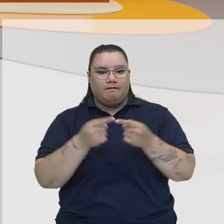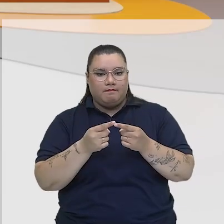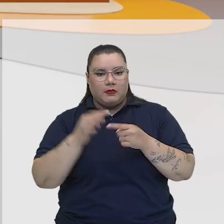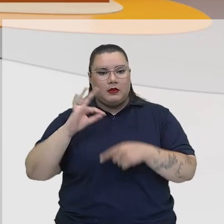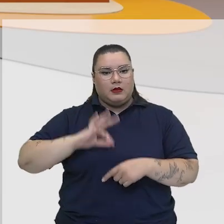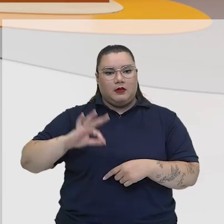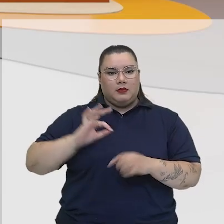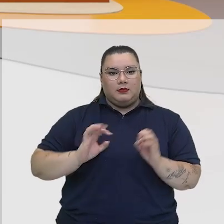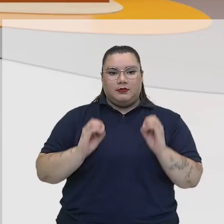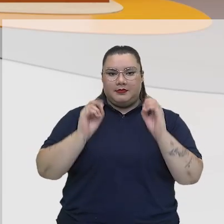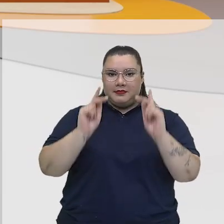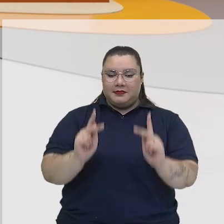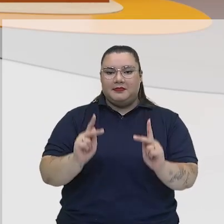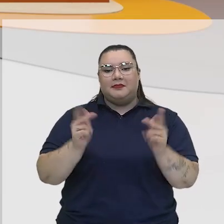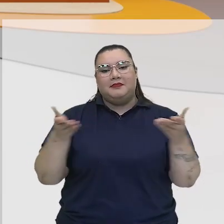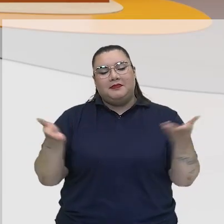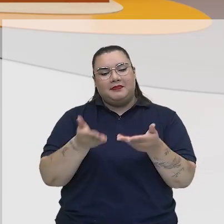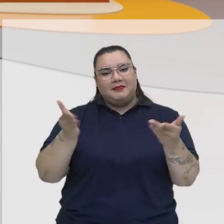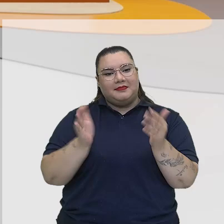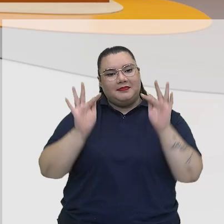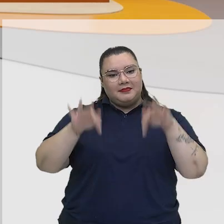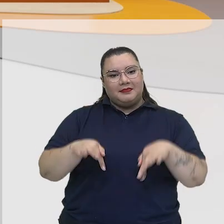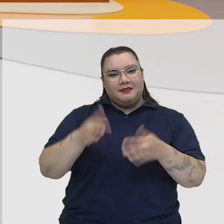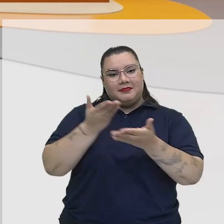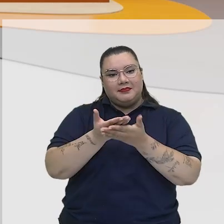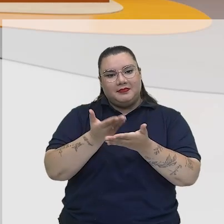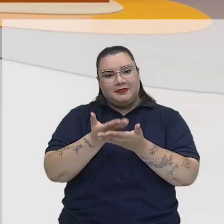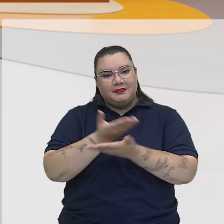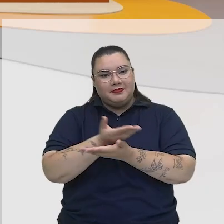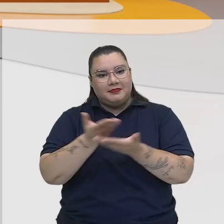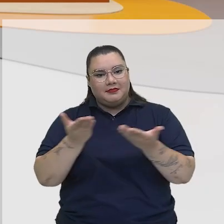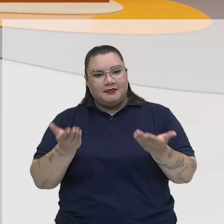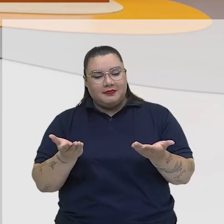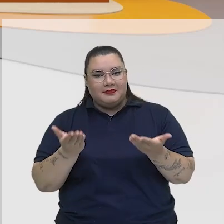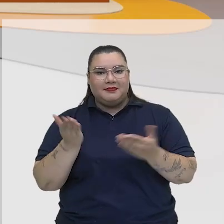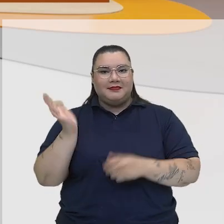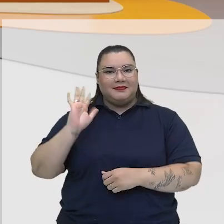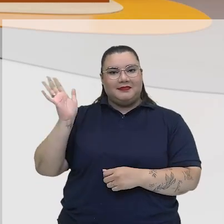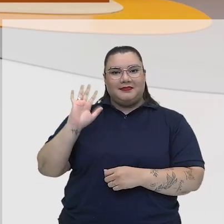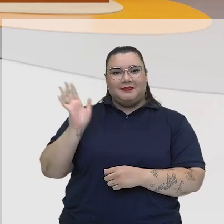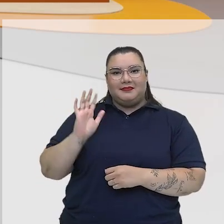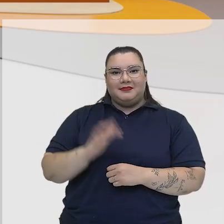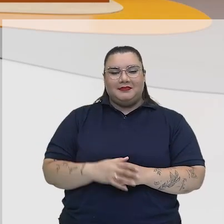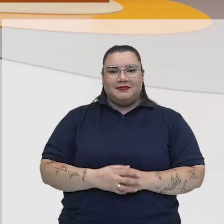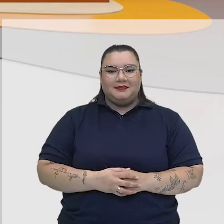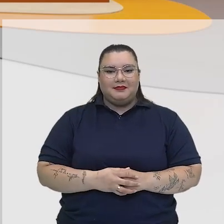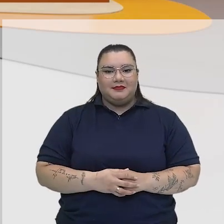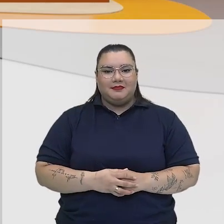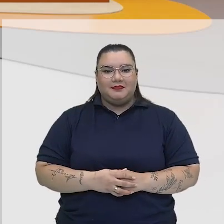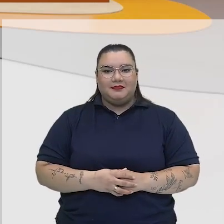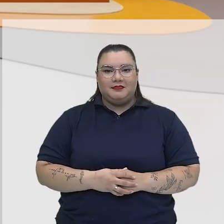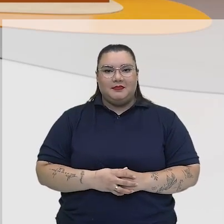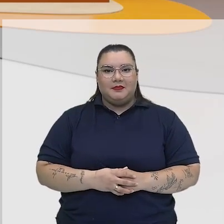uma renda. Então, aqui a gente vai finalizando esse nosso momento e até a próxima.